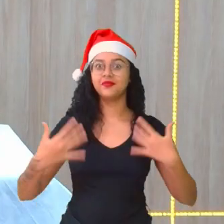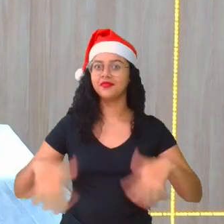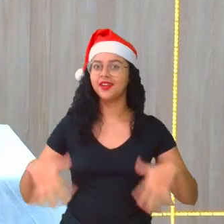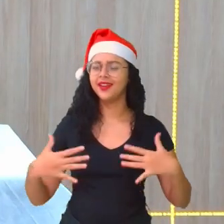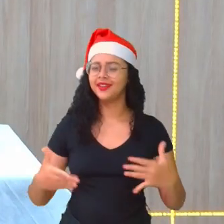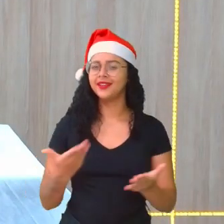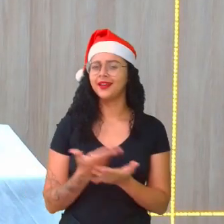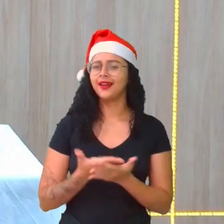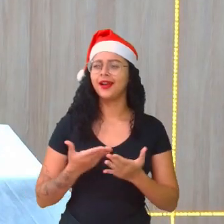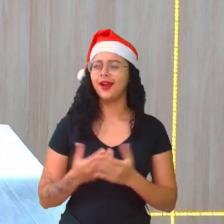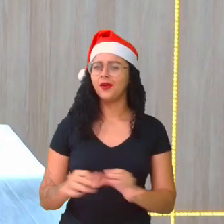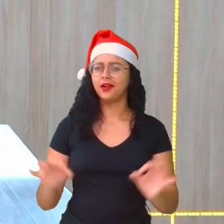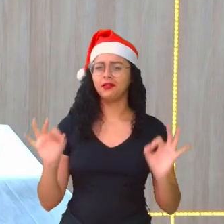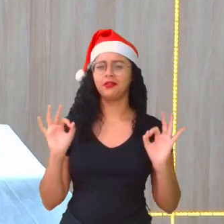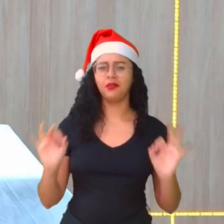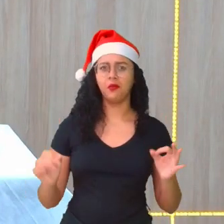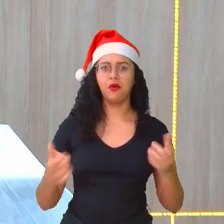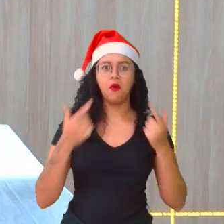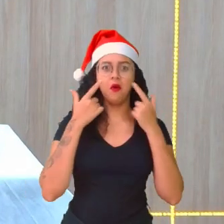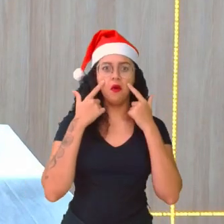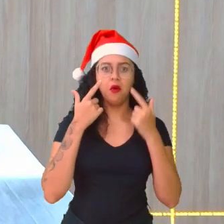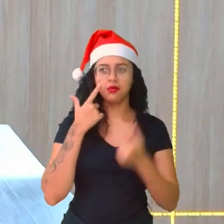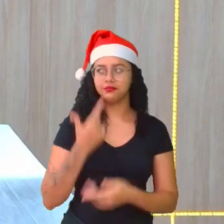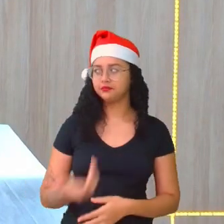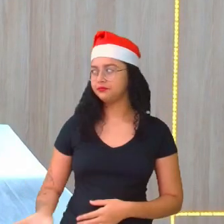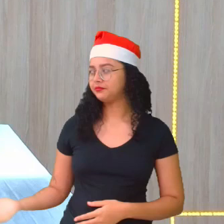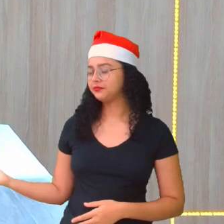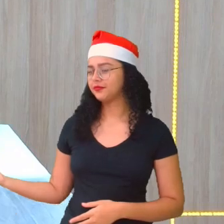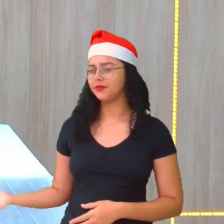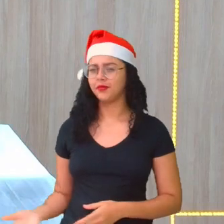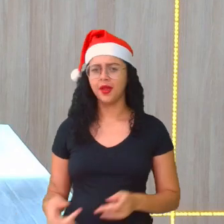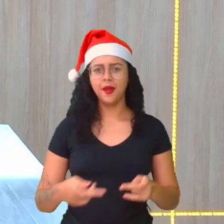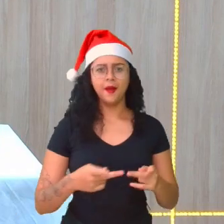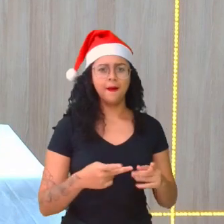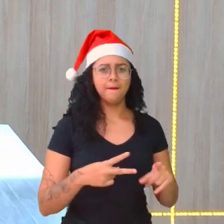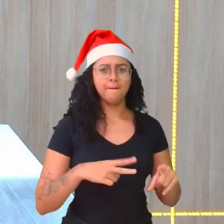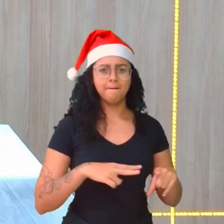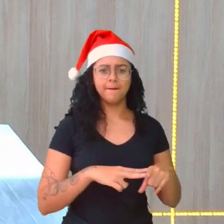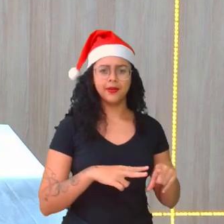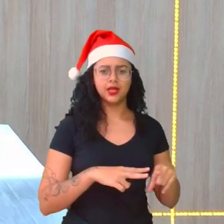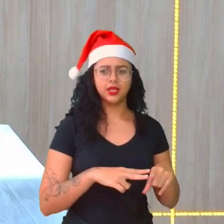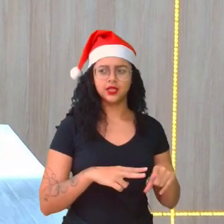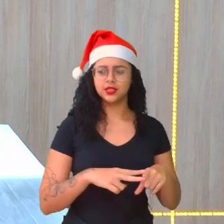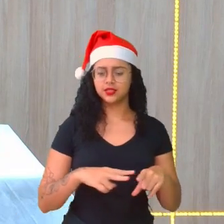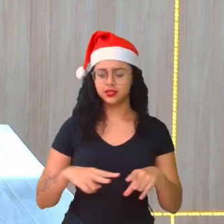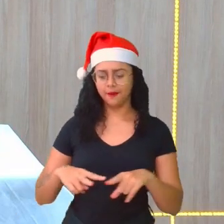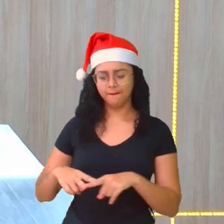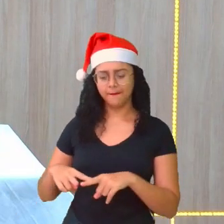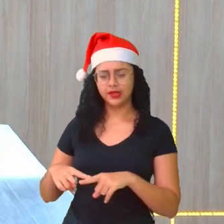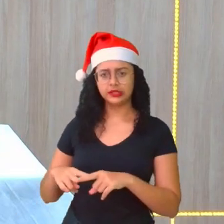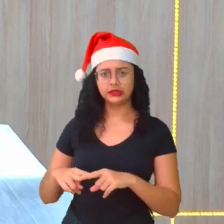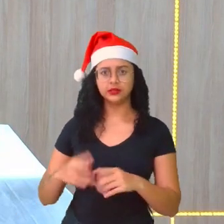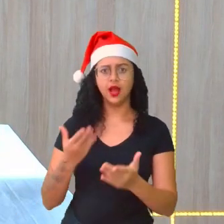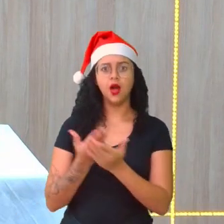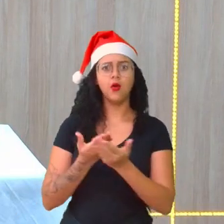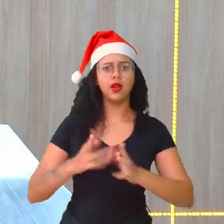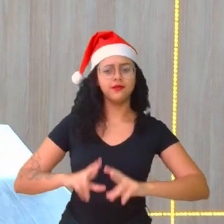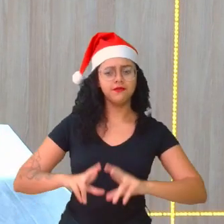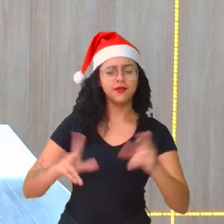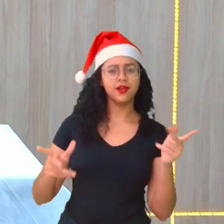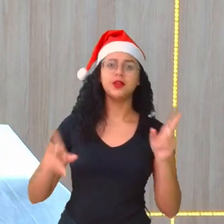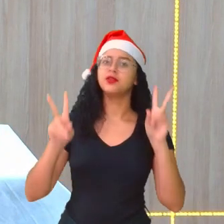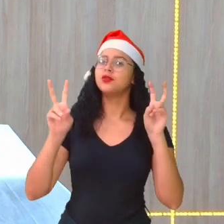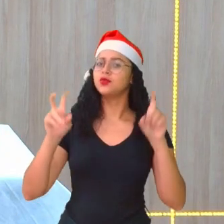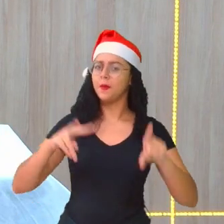Que aula massa, olha só. Tem uma pizza de um lado, pizza do outro. Eita, aula diferente hoje. É sobre